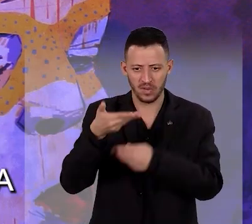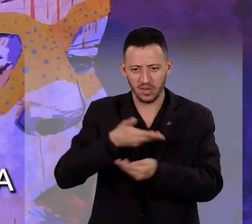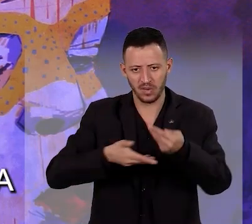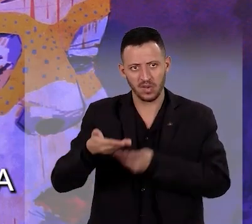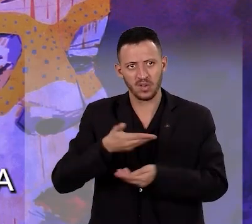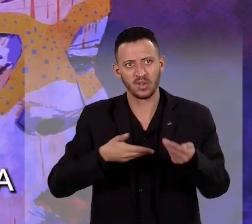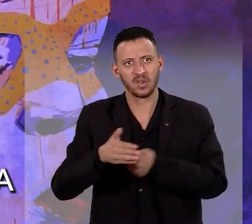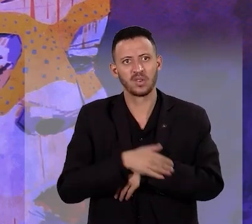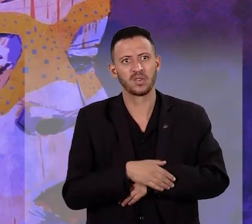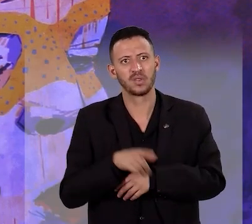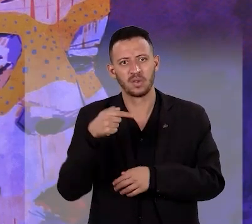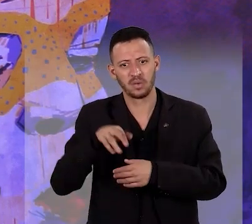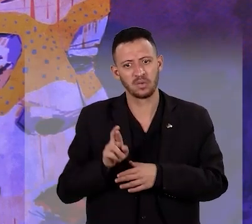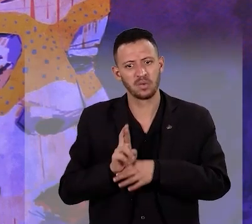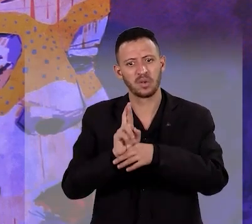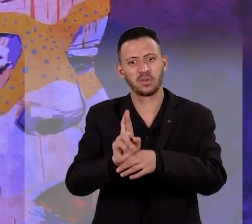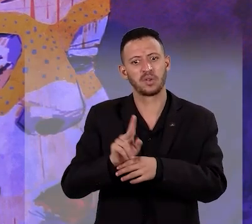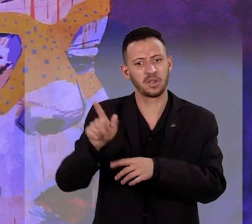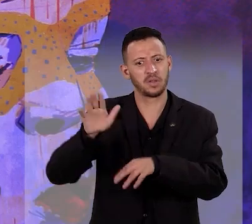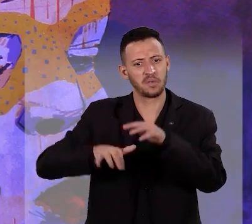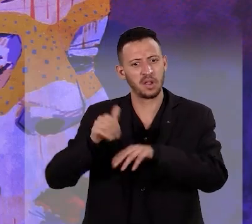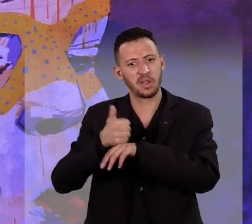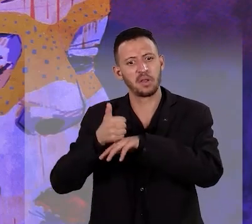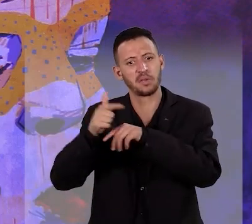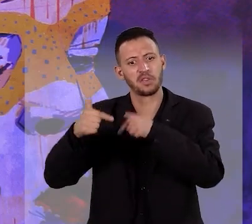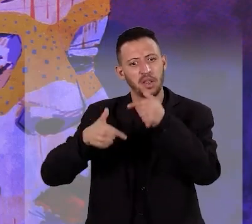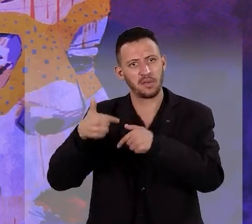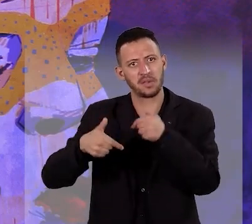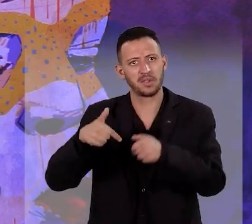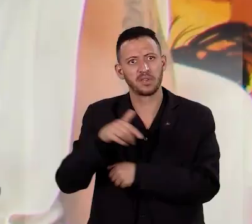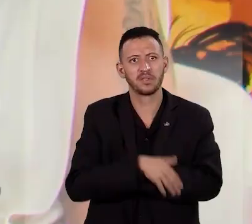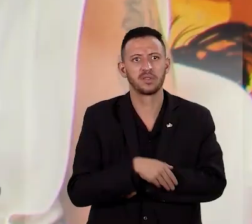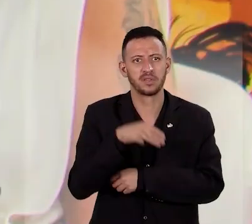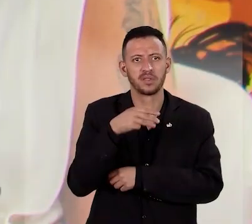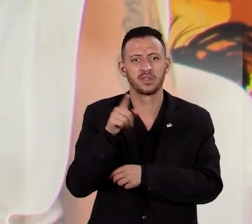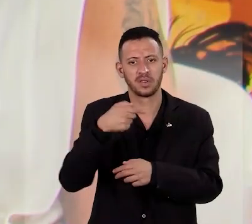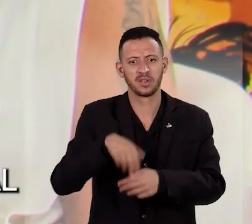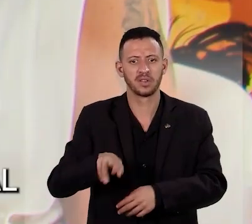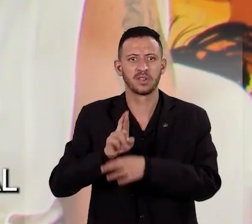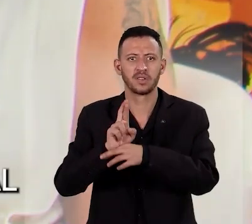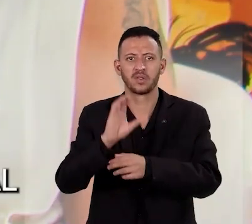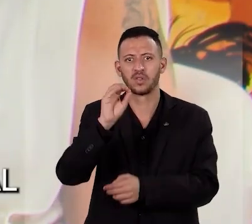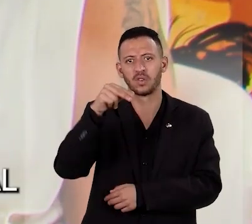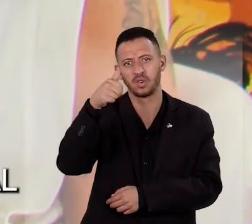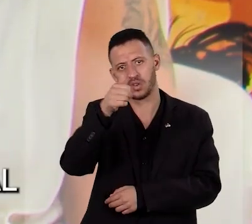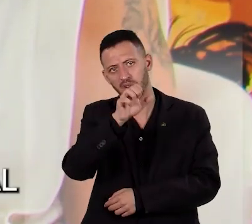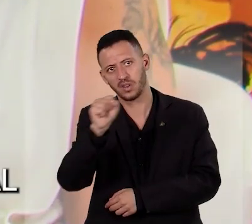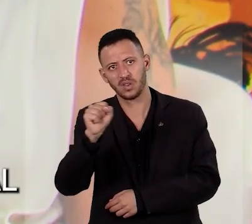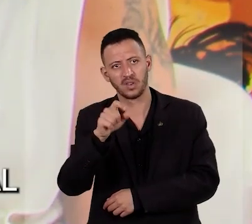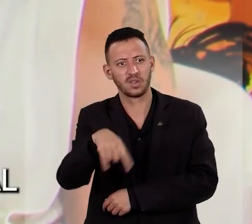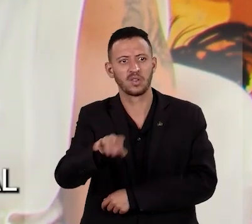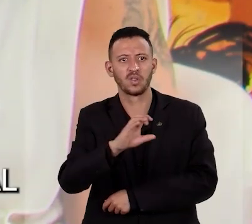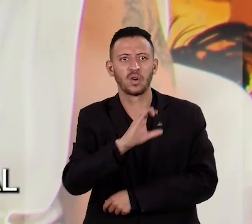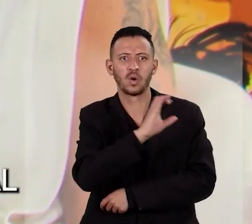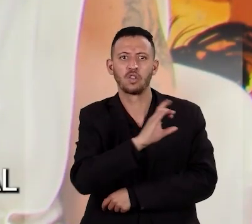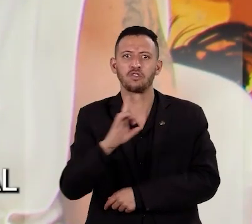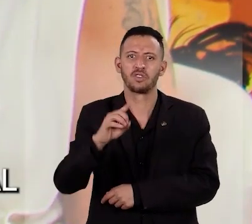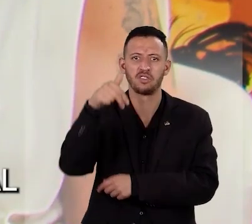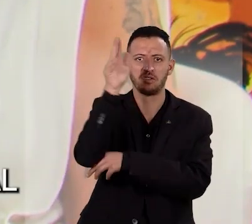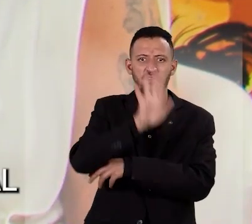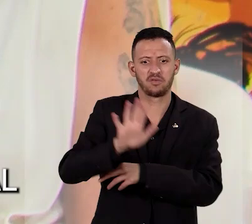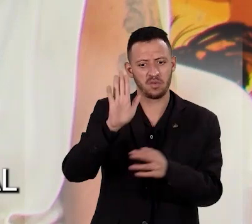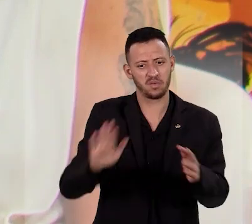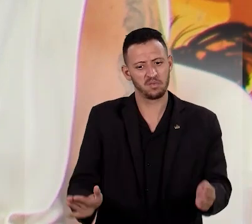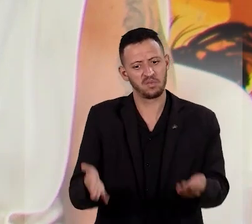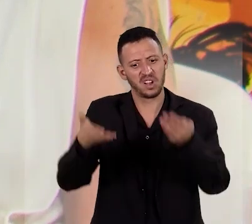nosso Roda de Conversa a Subprocuradora-Geral do Trabalho, Sandra Lia Simon, representante da CONALES, que é a